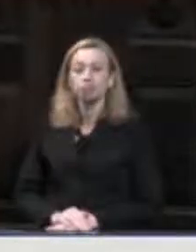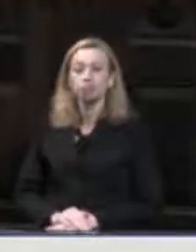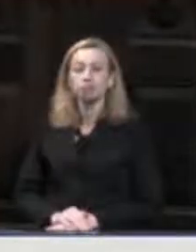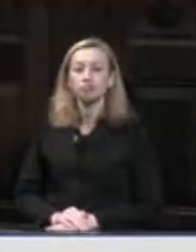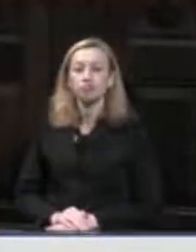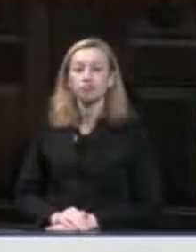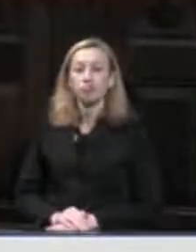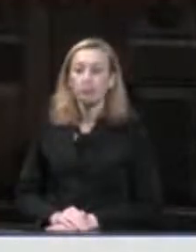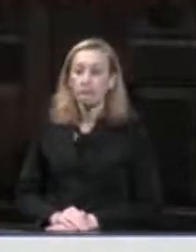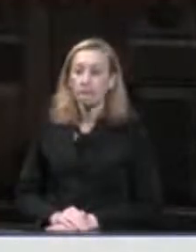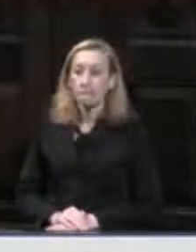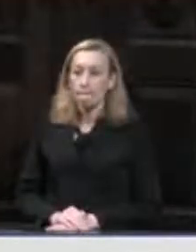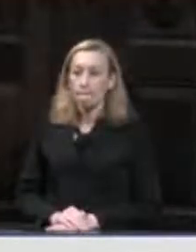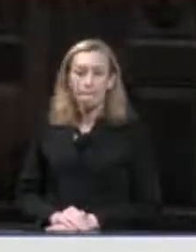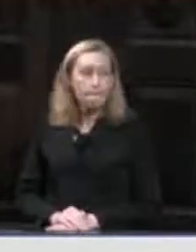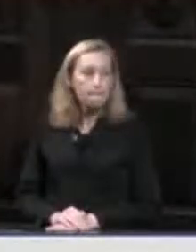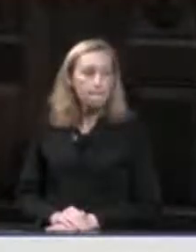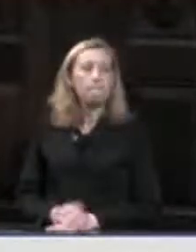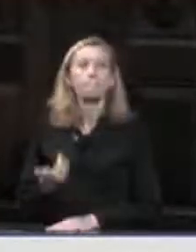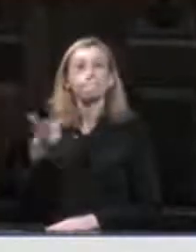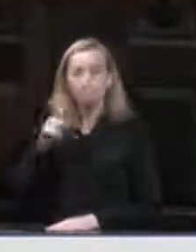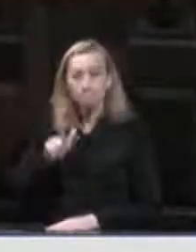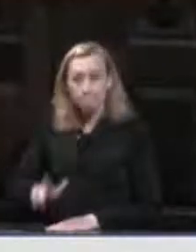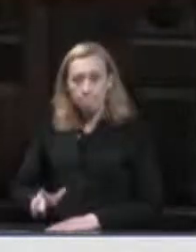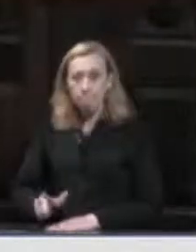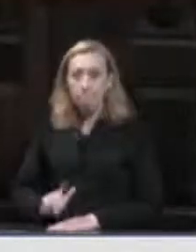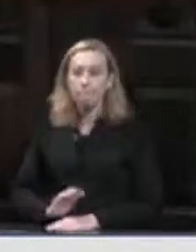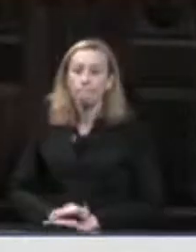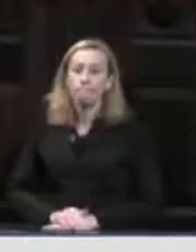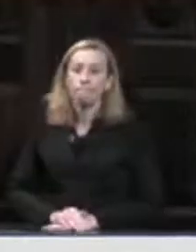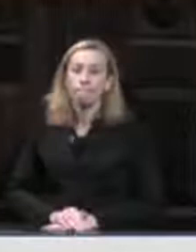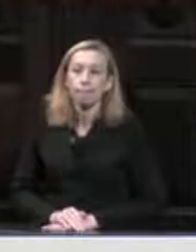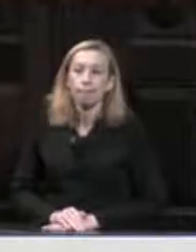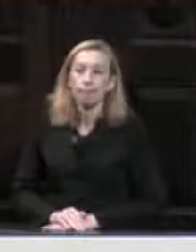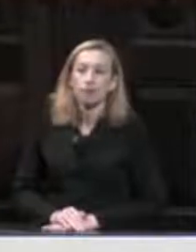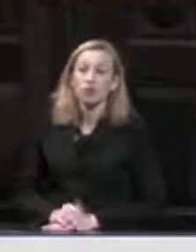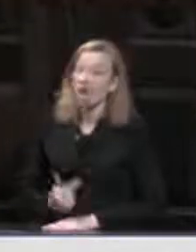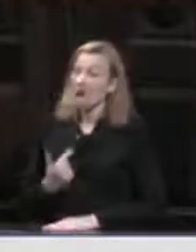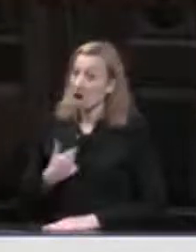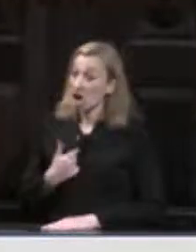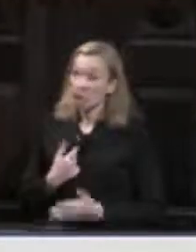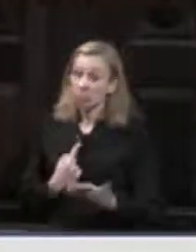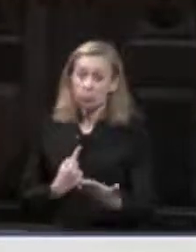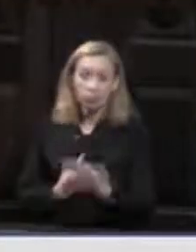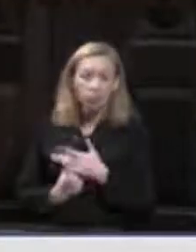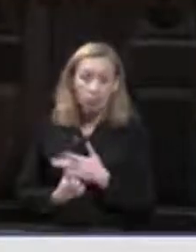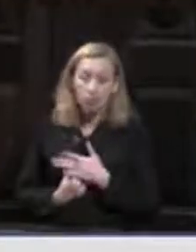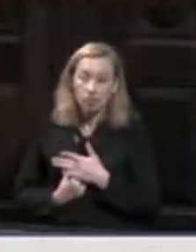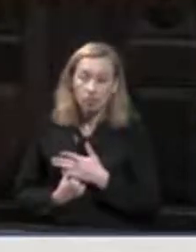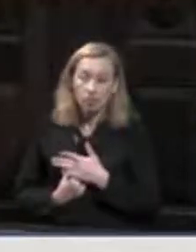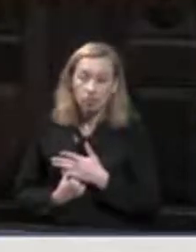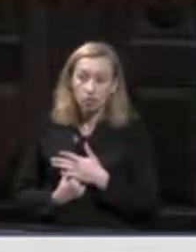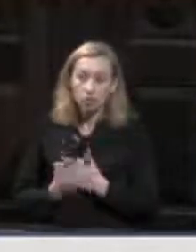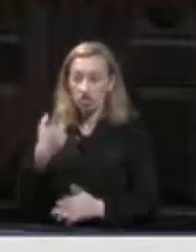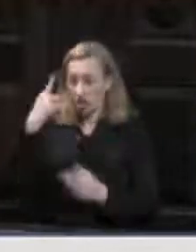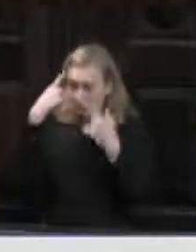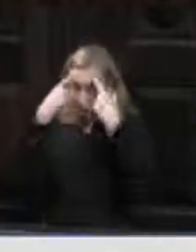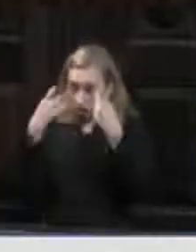deixar bem claro, e vou repetir pela última vez. Eu não defendo a violência pela